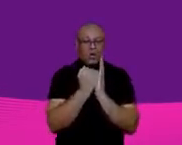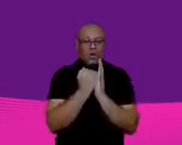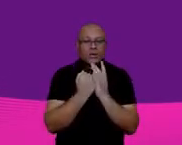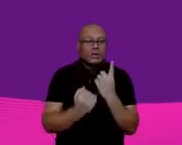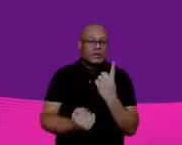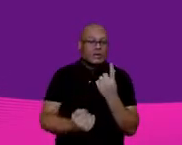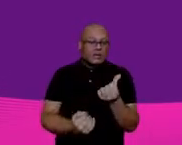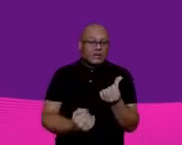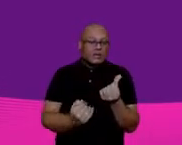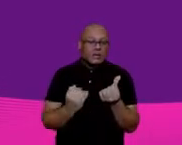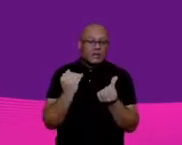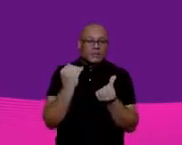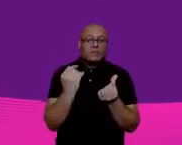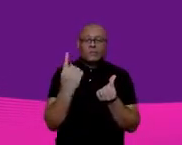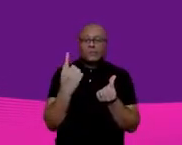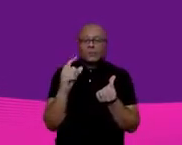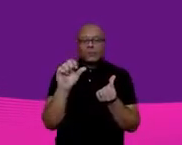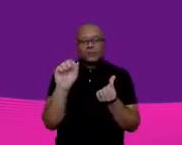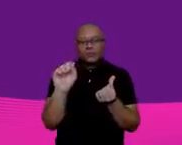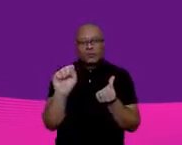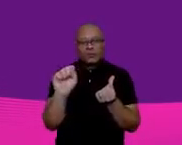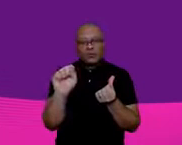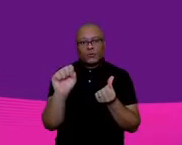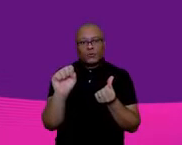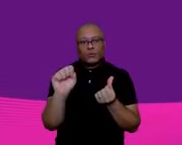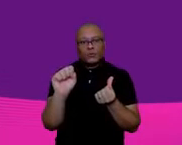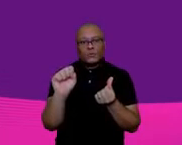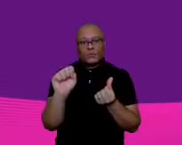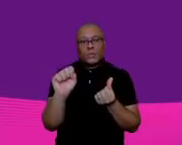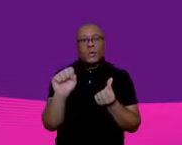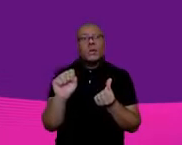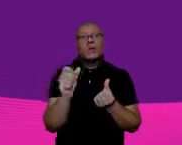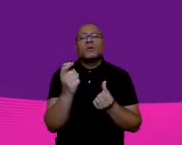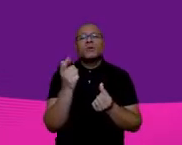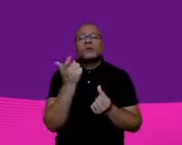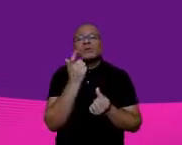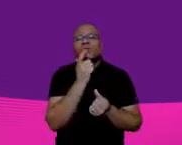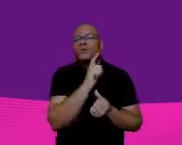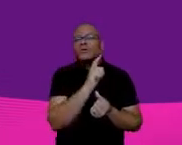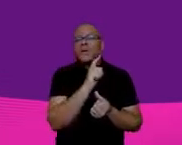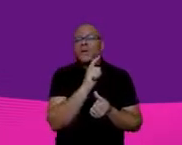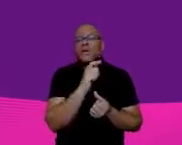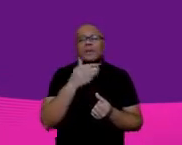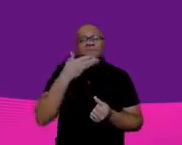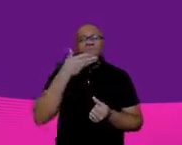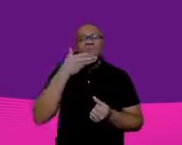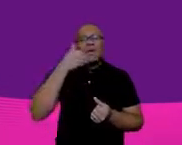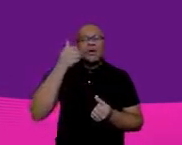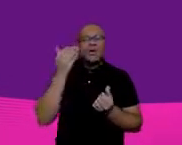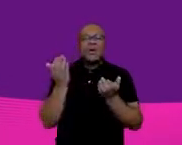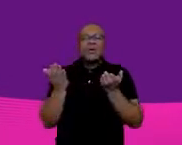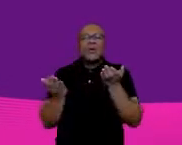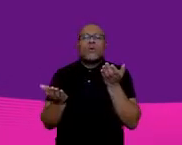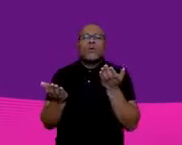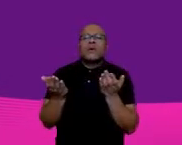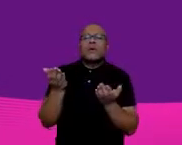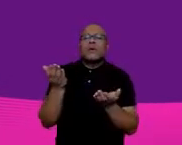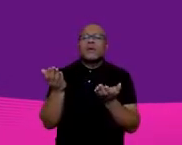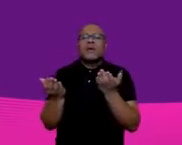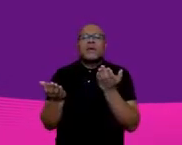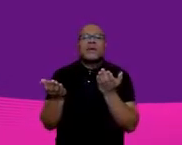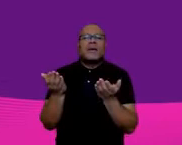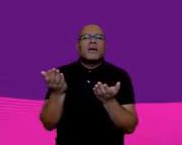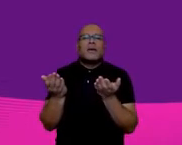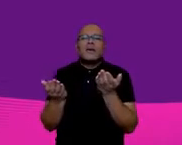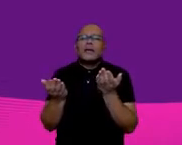18. Ao fazer isso, já temos um cenário bem equilibrado. E tudo